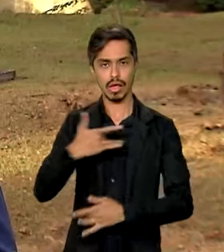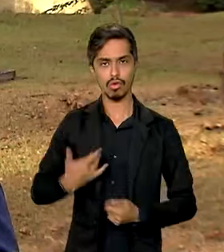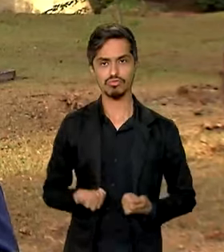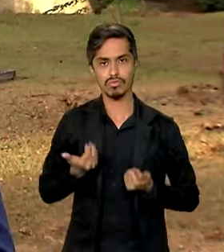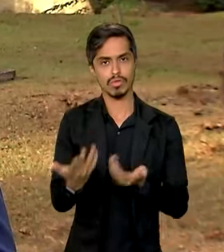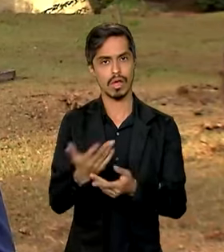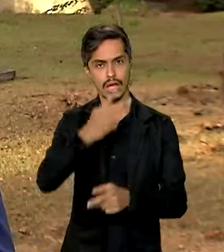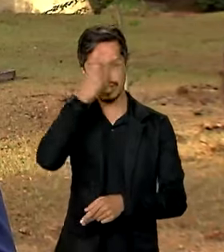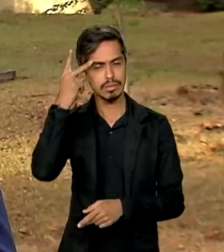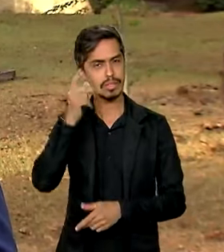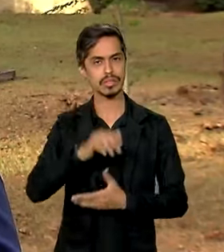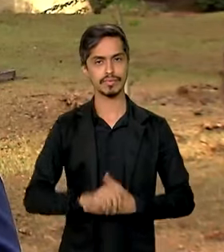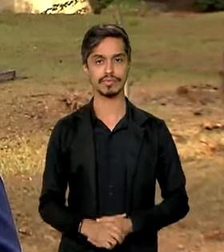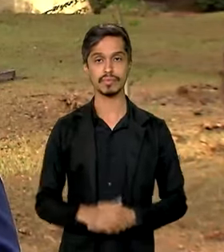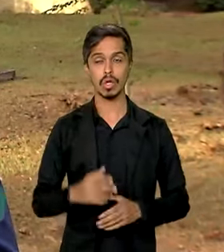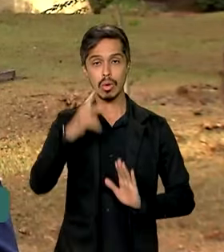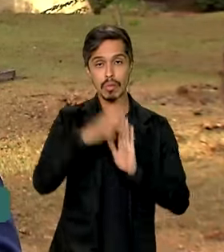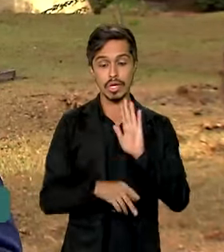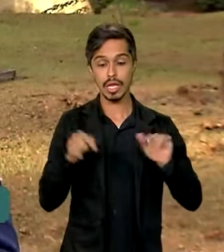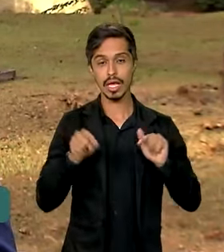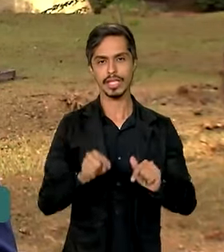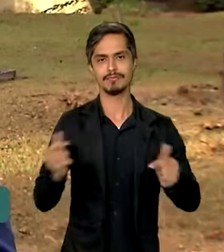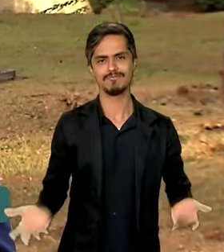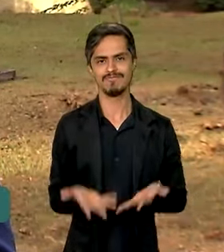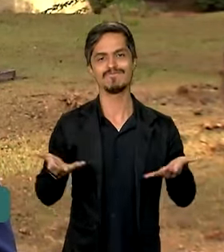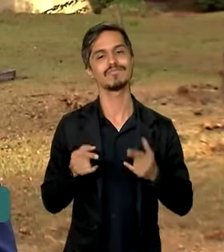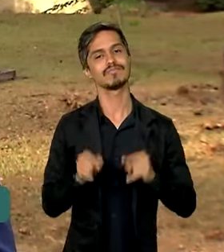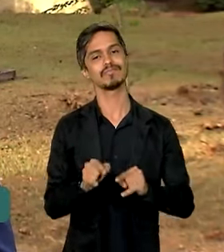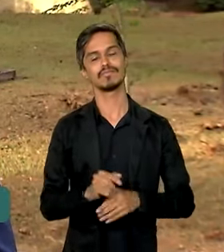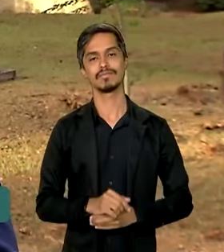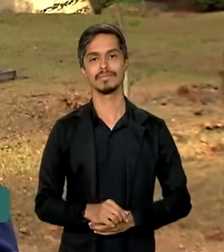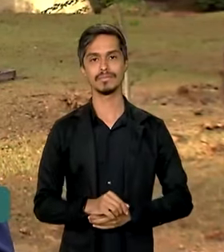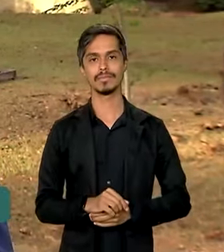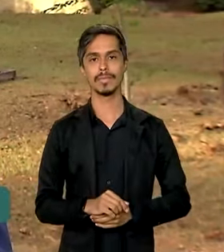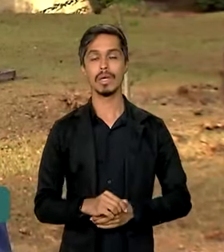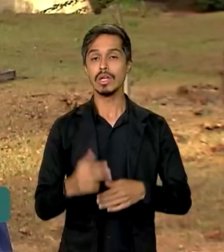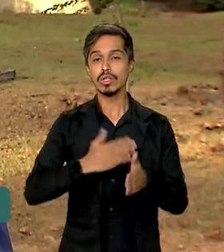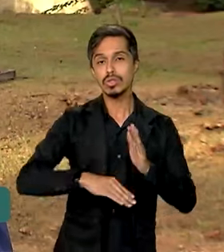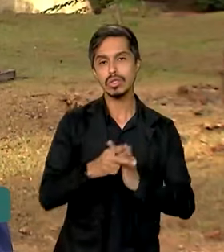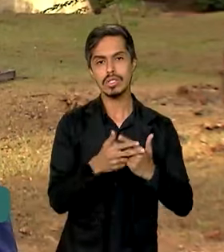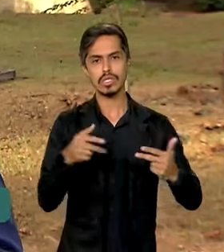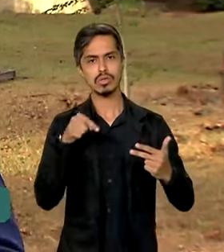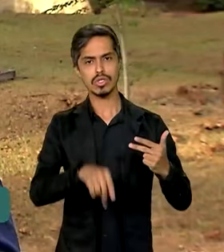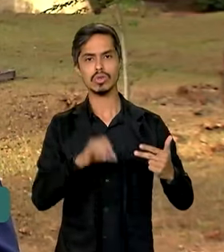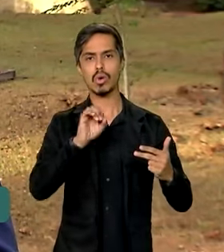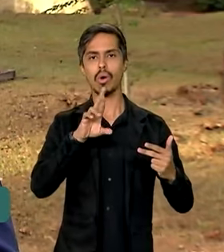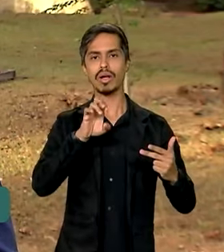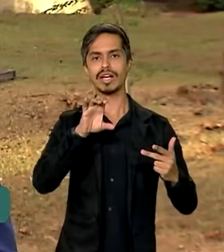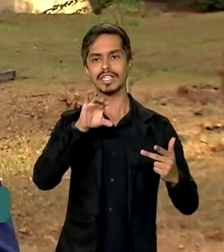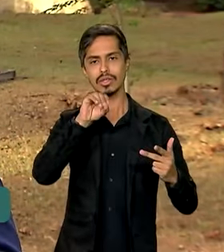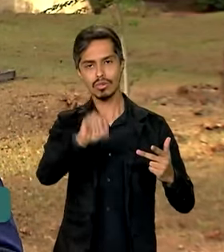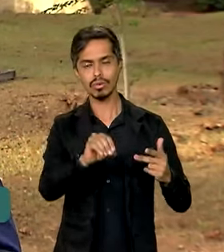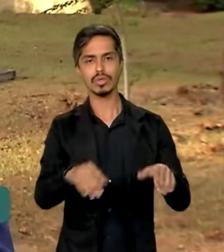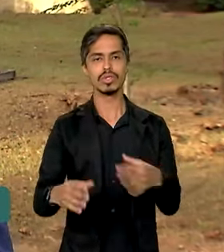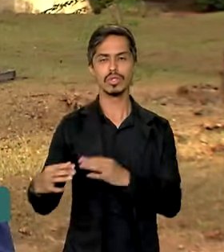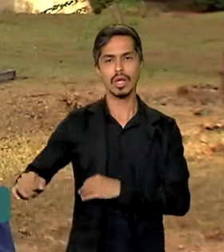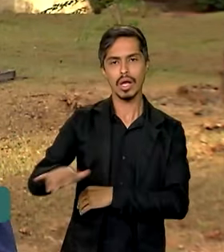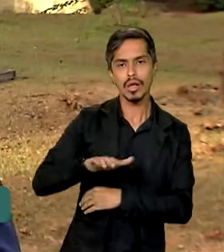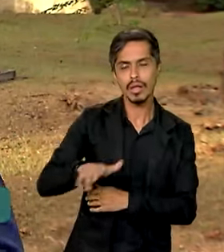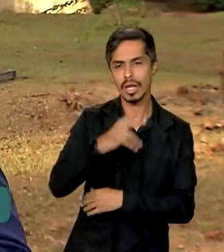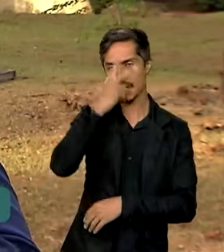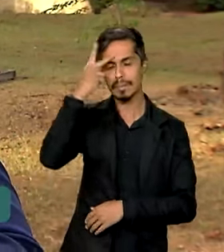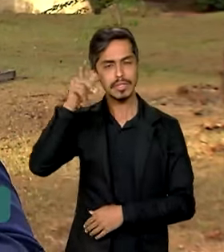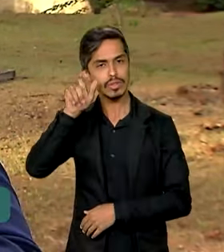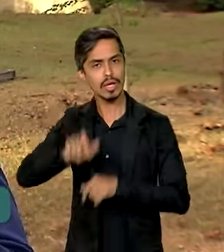campanha ela fortalece isso, ela traz à tona tudo que os benefícios do orgânico para o meio ambiente, para o produtor